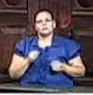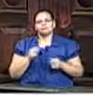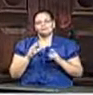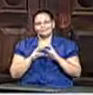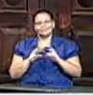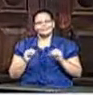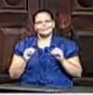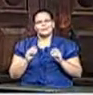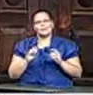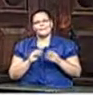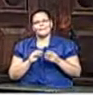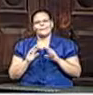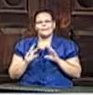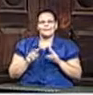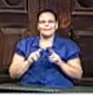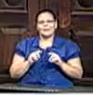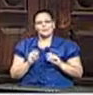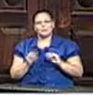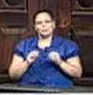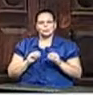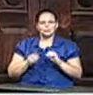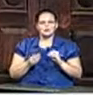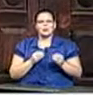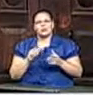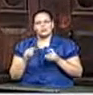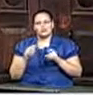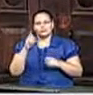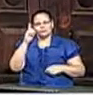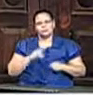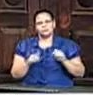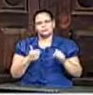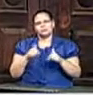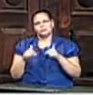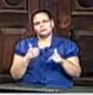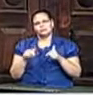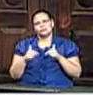suprimir ou manipular os direitos dos trabalhadores.